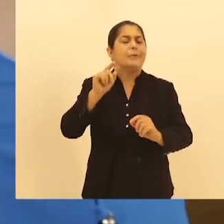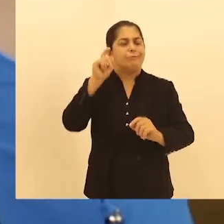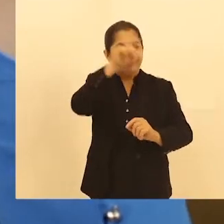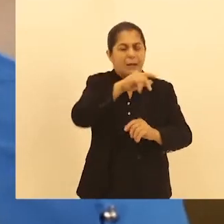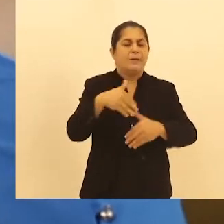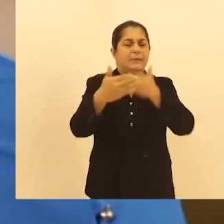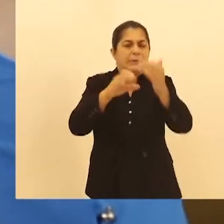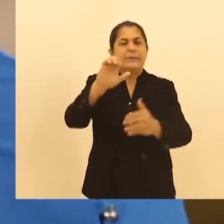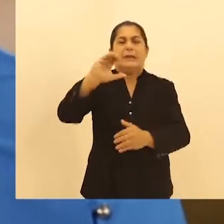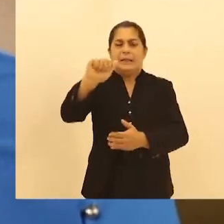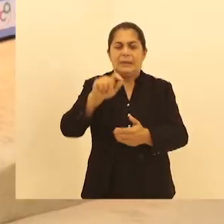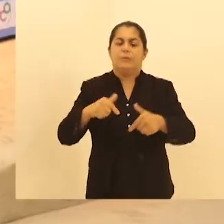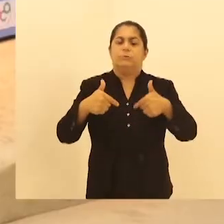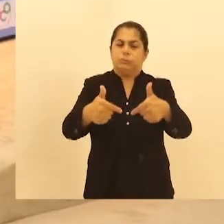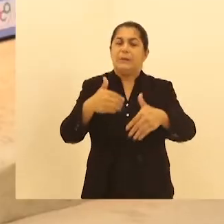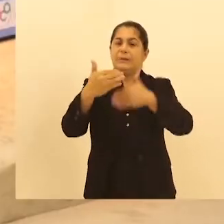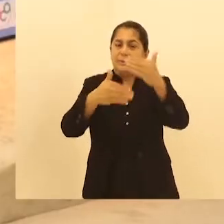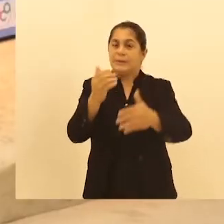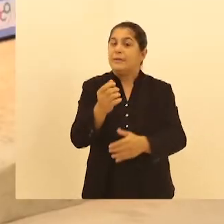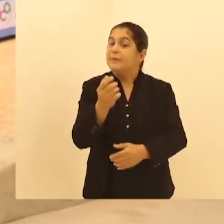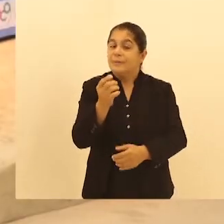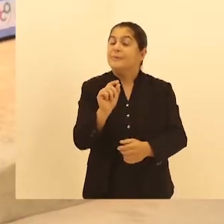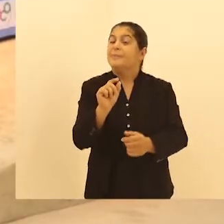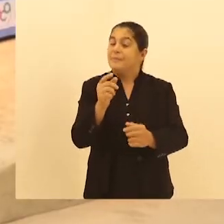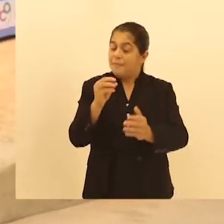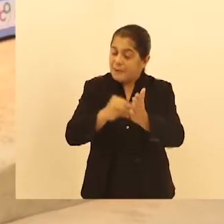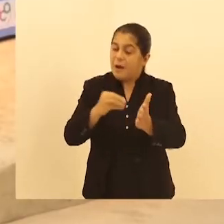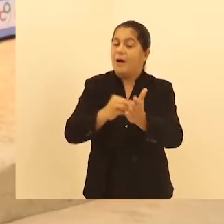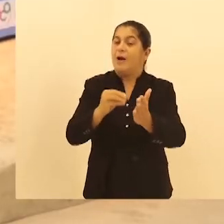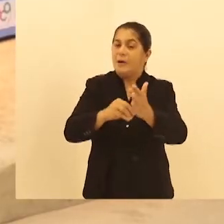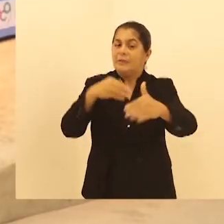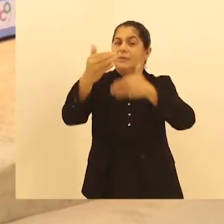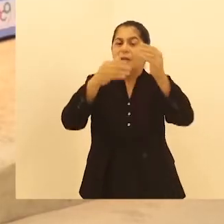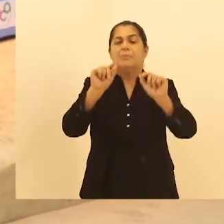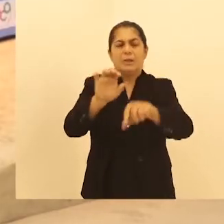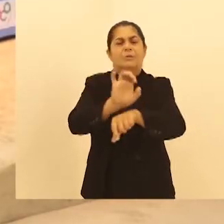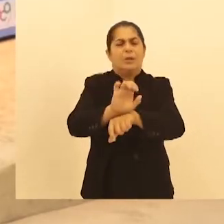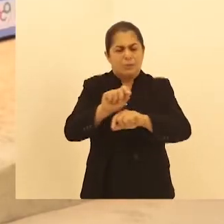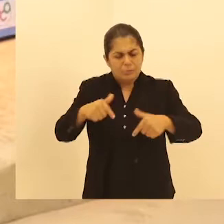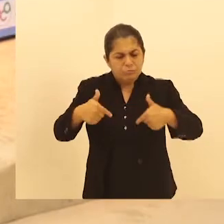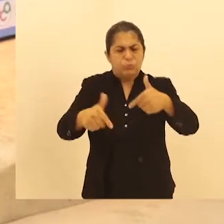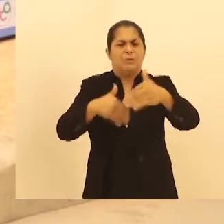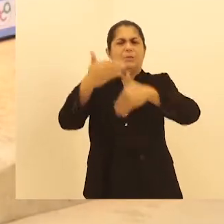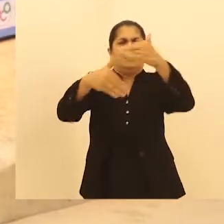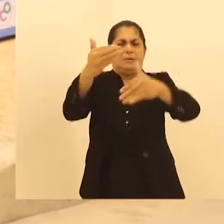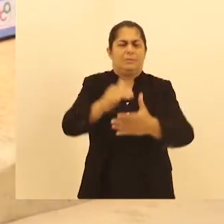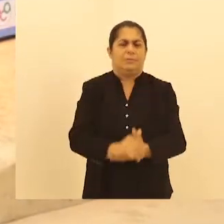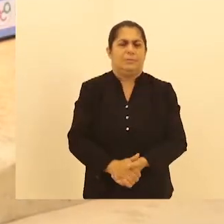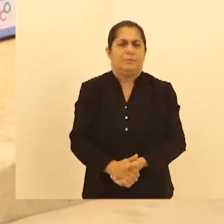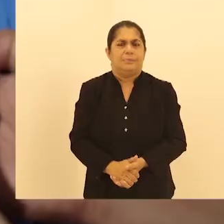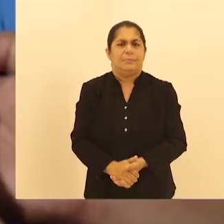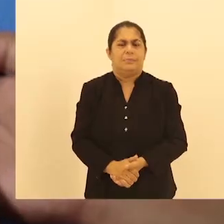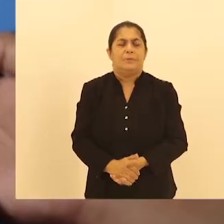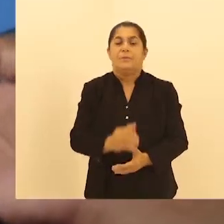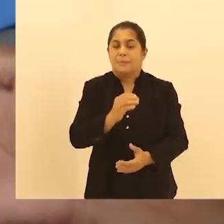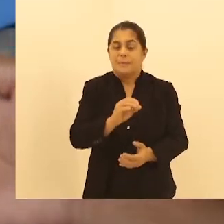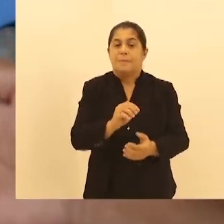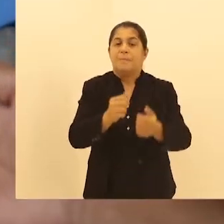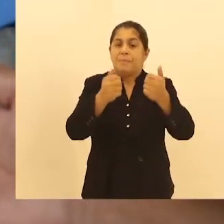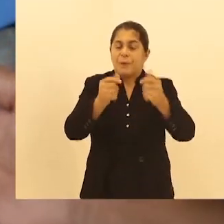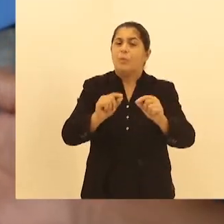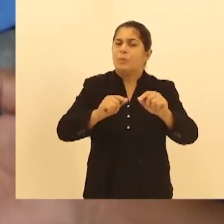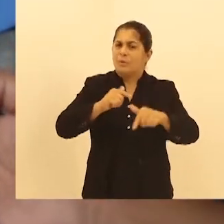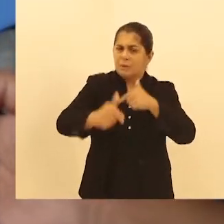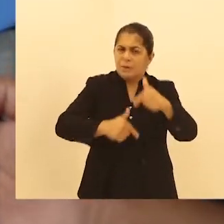para o que o eca seja cumprido não são poucos mas afirma que o estado tenha avançado nesse sentido nós temos que